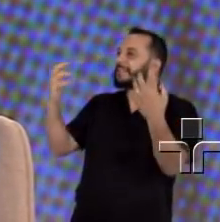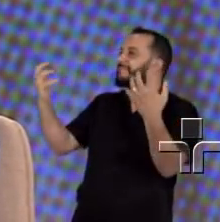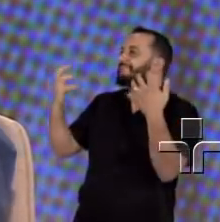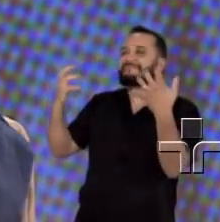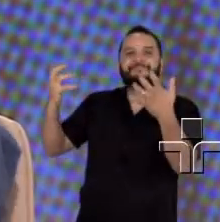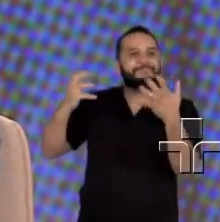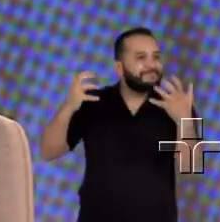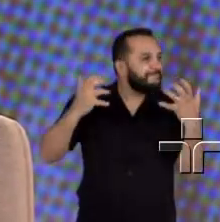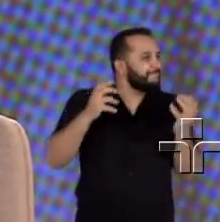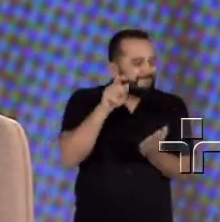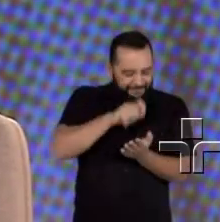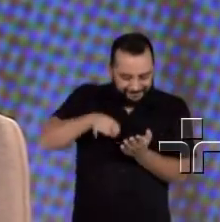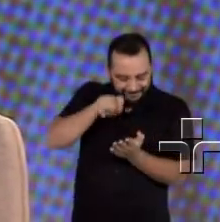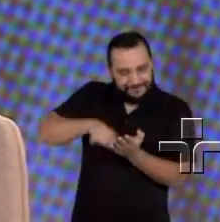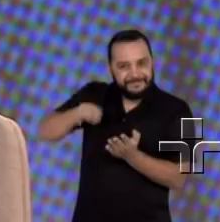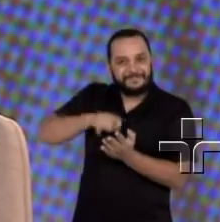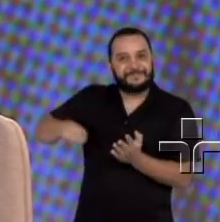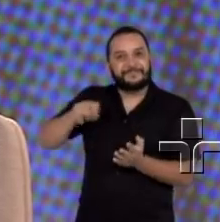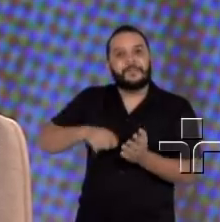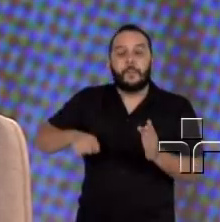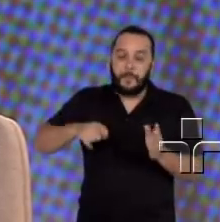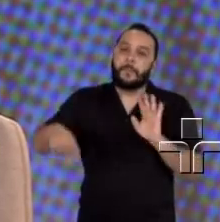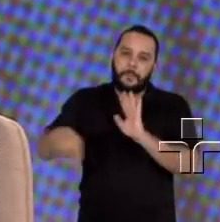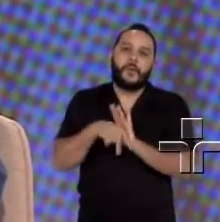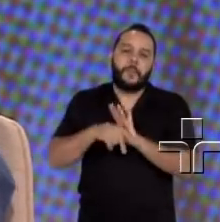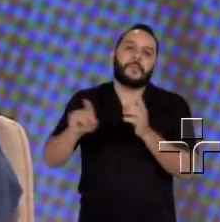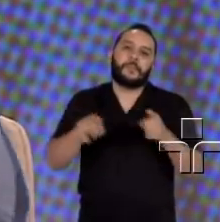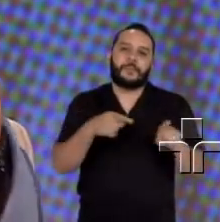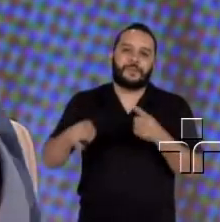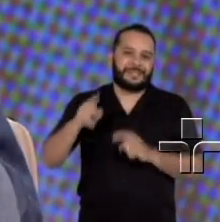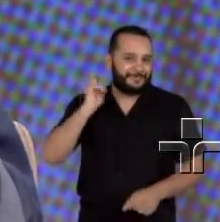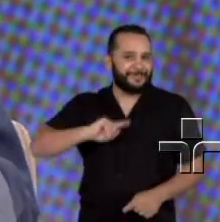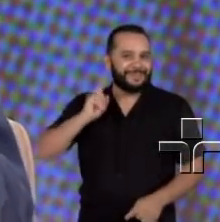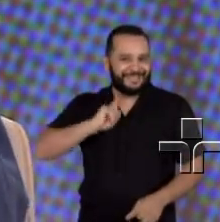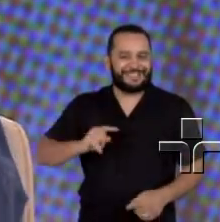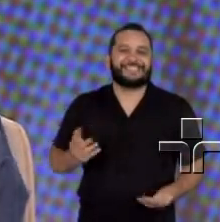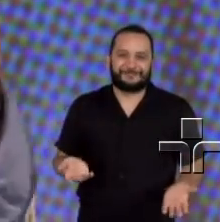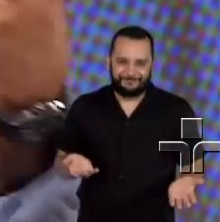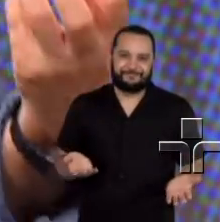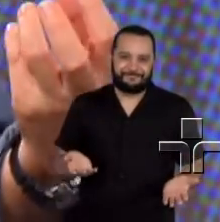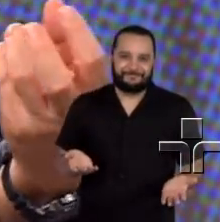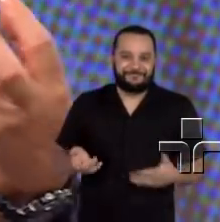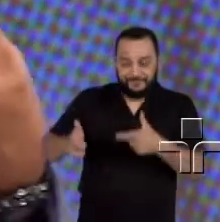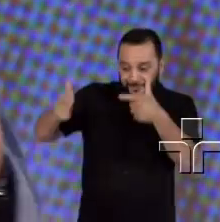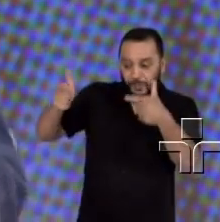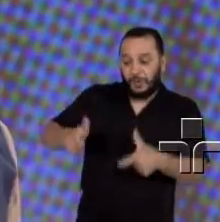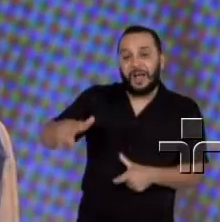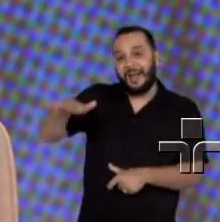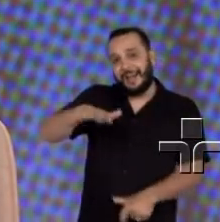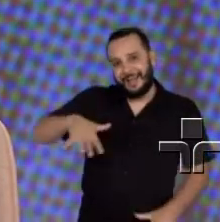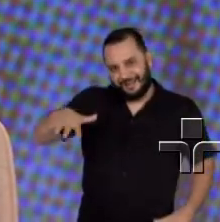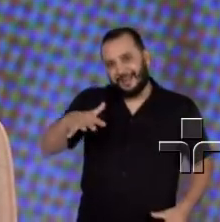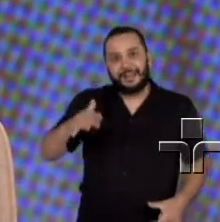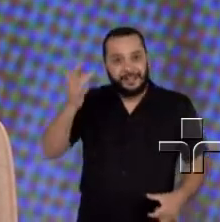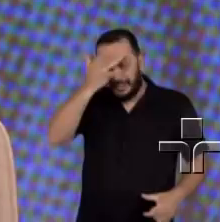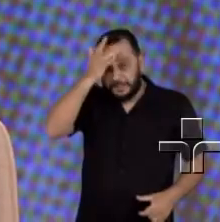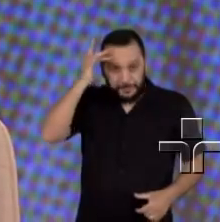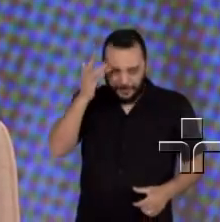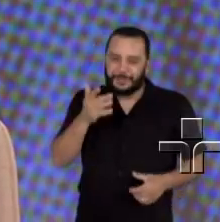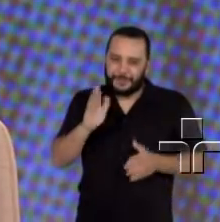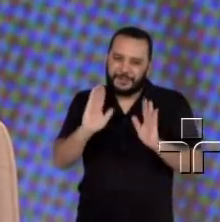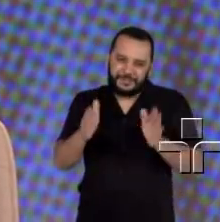a proto-música mineira estava sendo gestada naquele lugar por essas